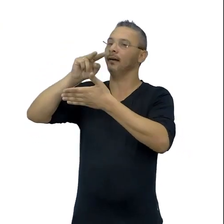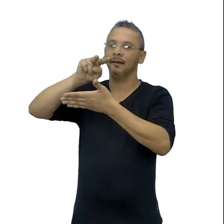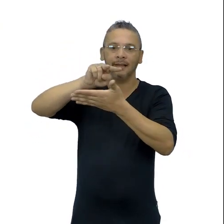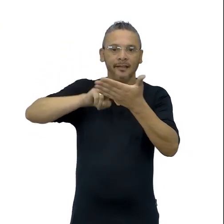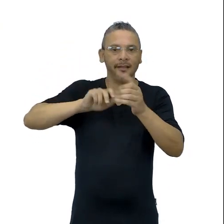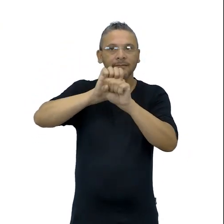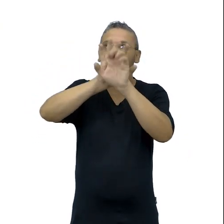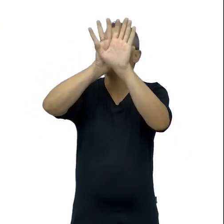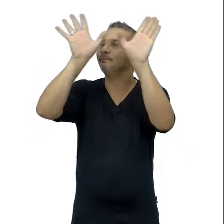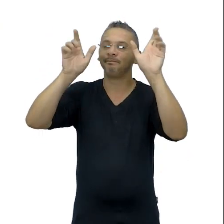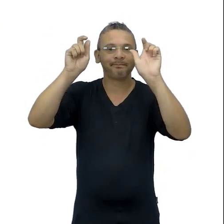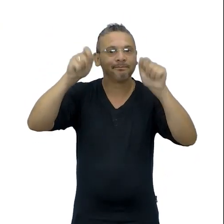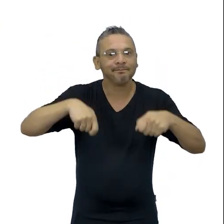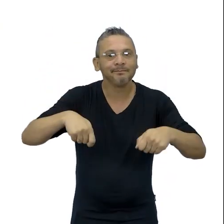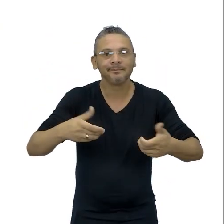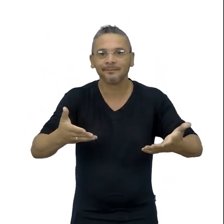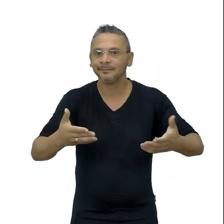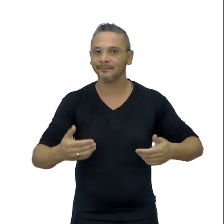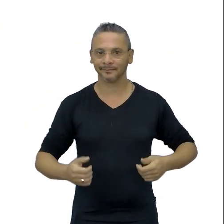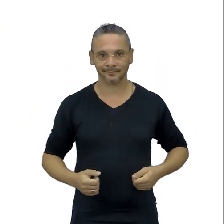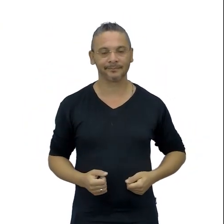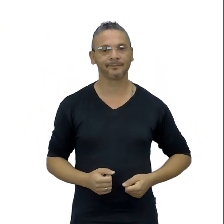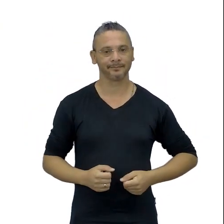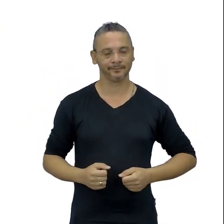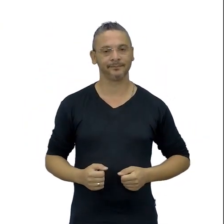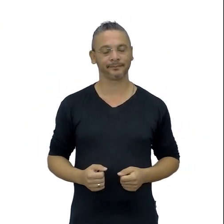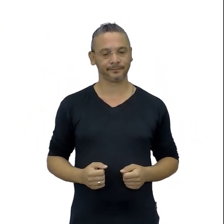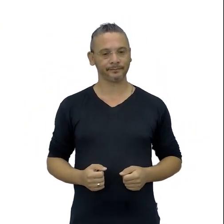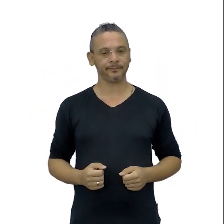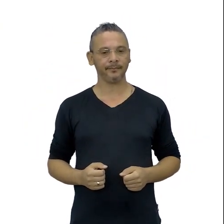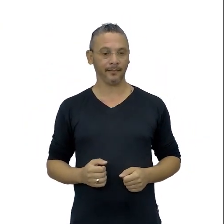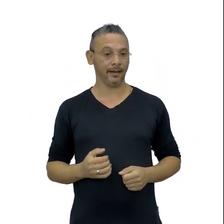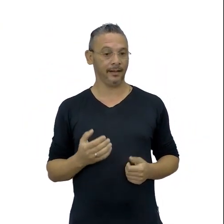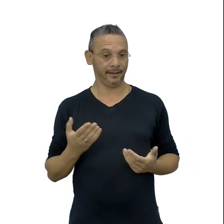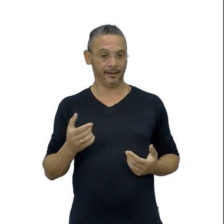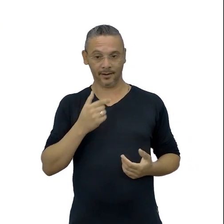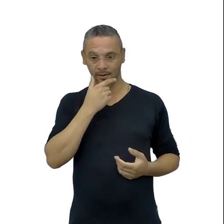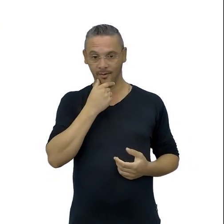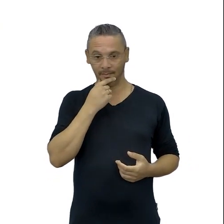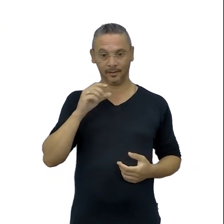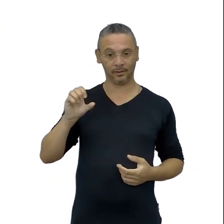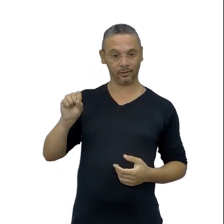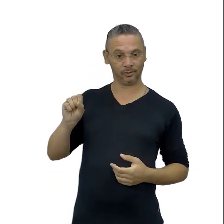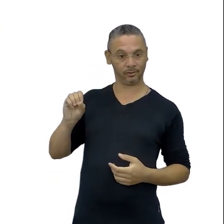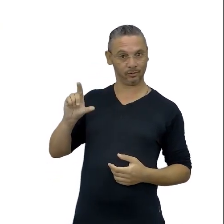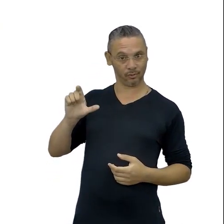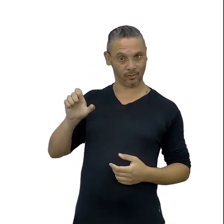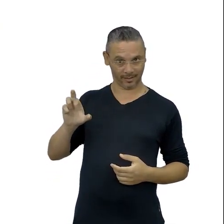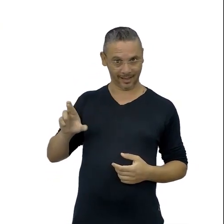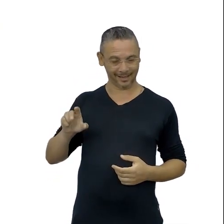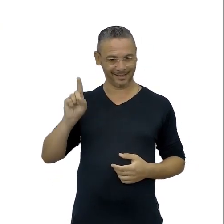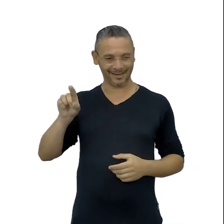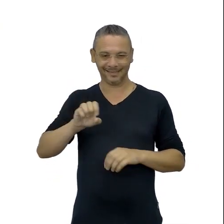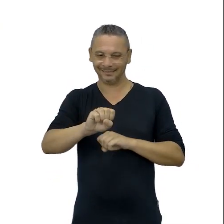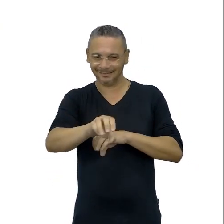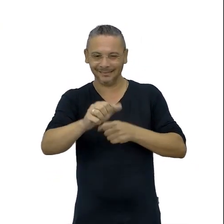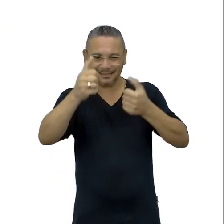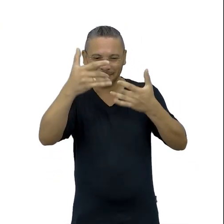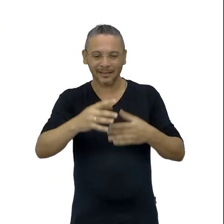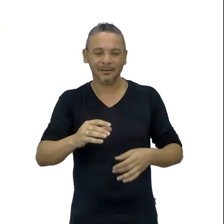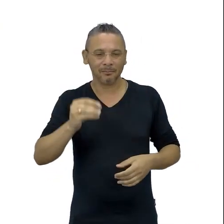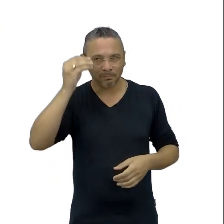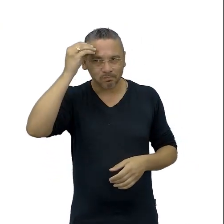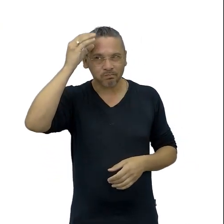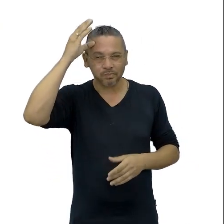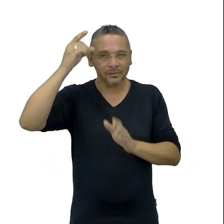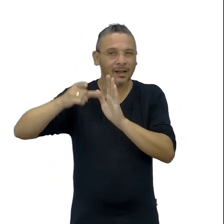é um grande desafio, né? Solé considera que, além dos conhecimentos prévios, os